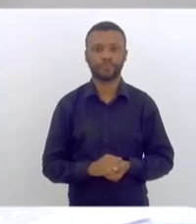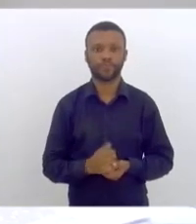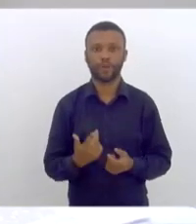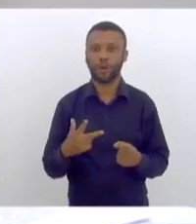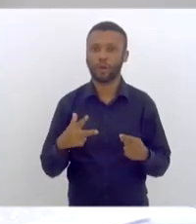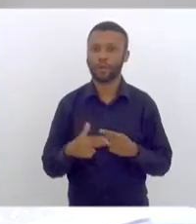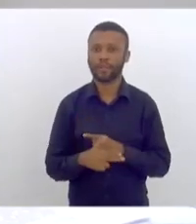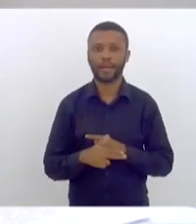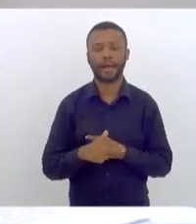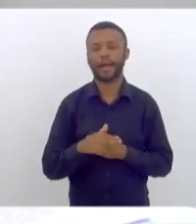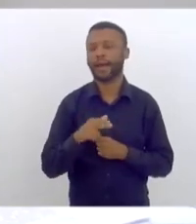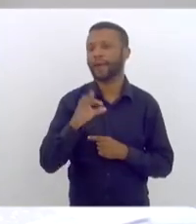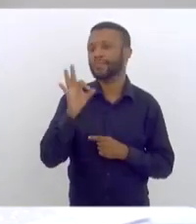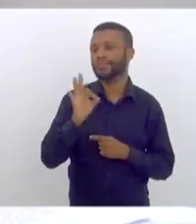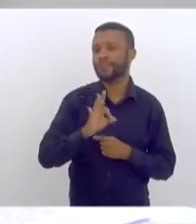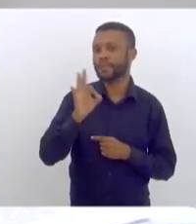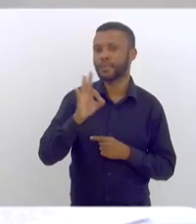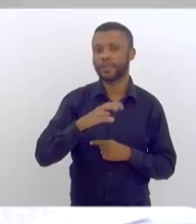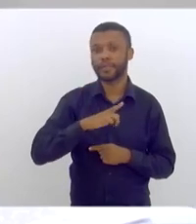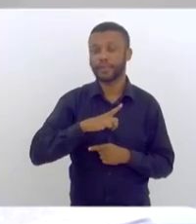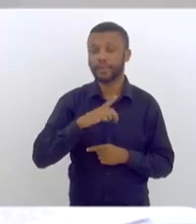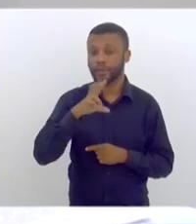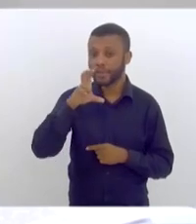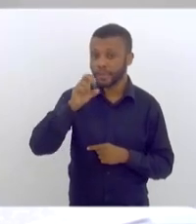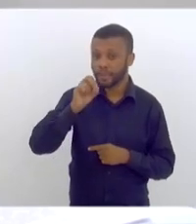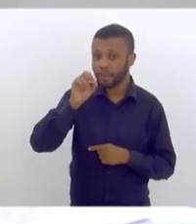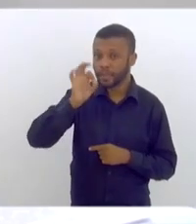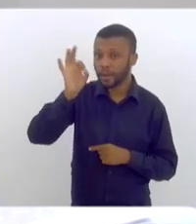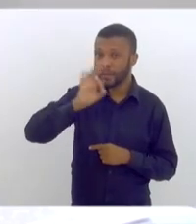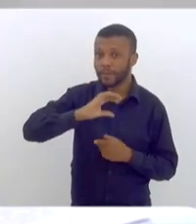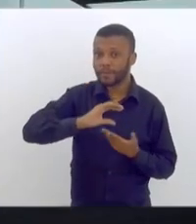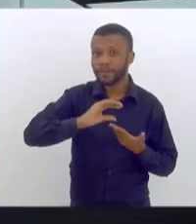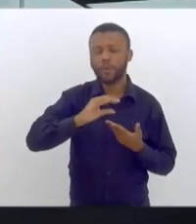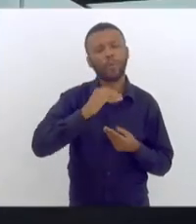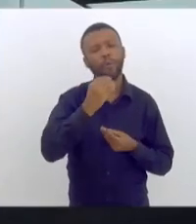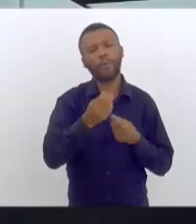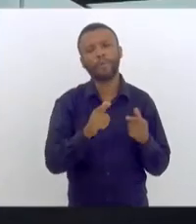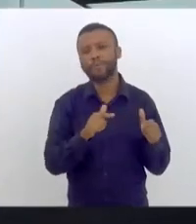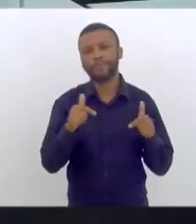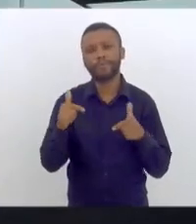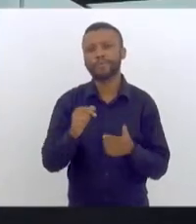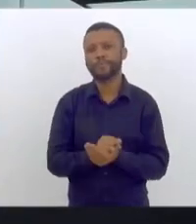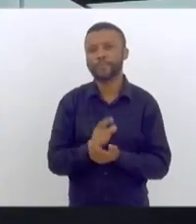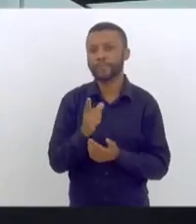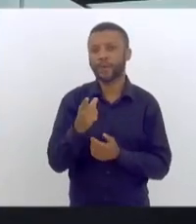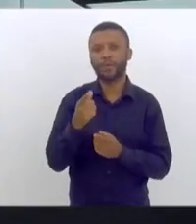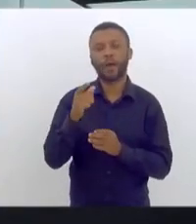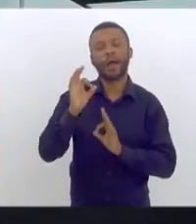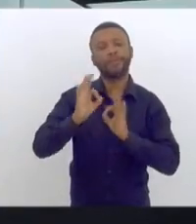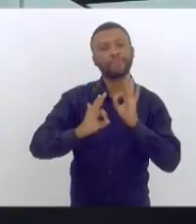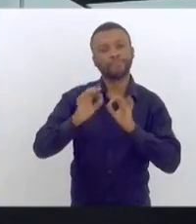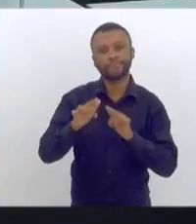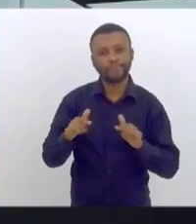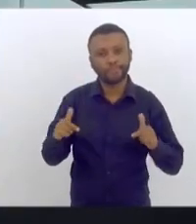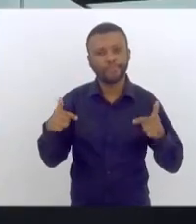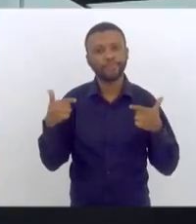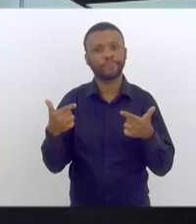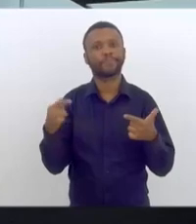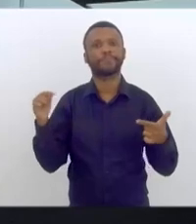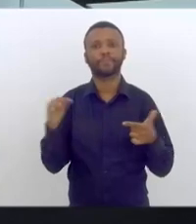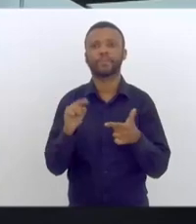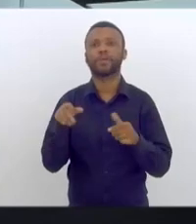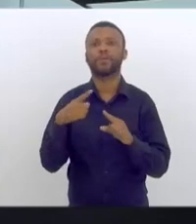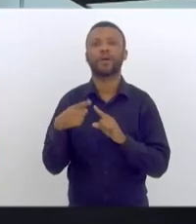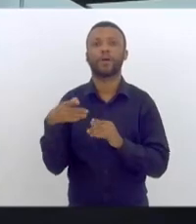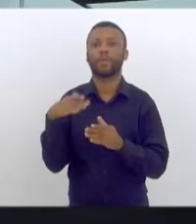eu só tenho a metade dos recursos como é que eu faço isso o ponto é justamente Esse operacionalizar é porque o